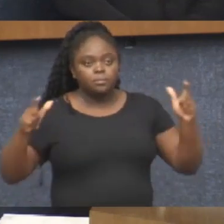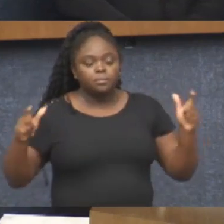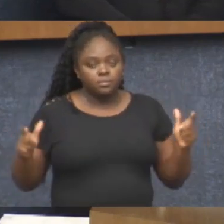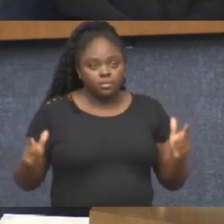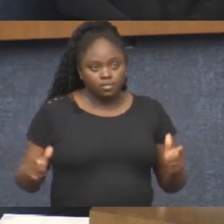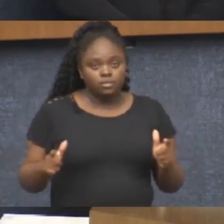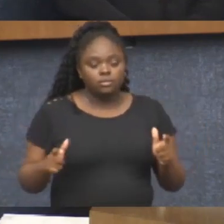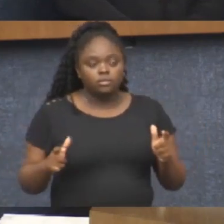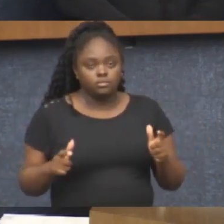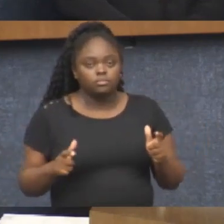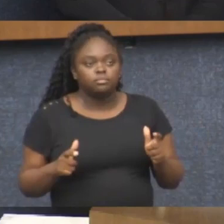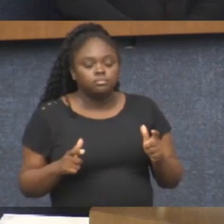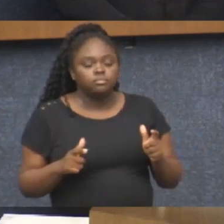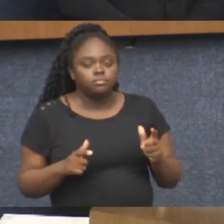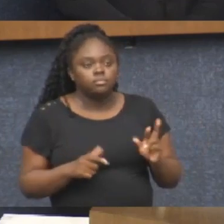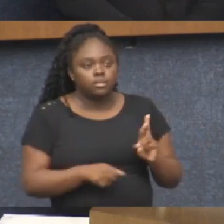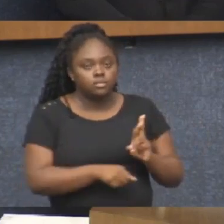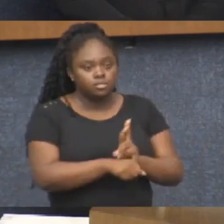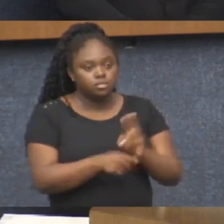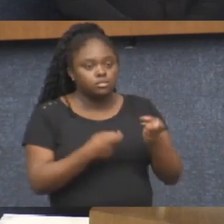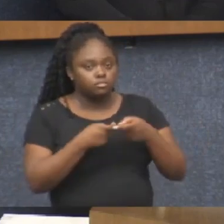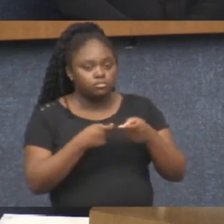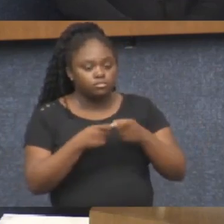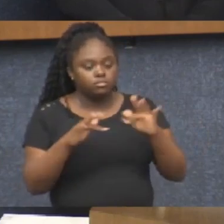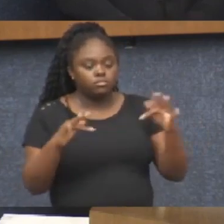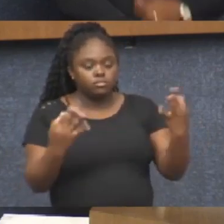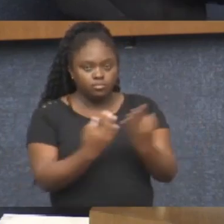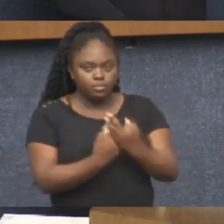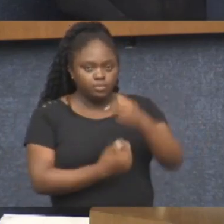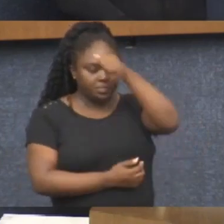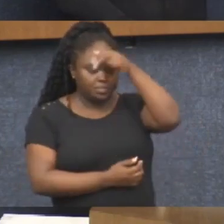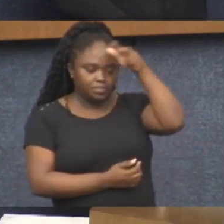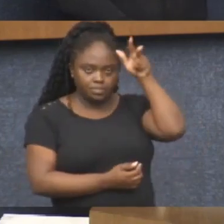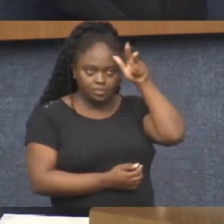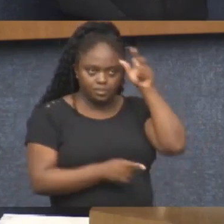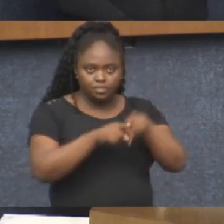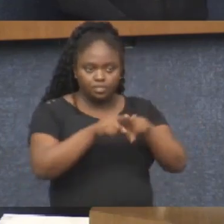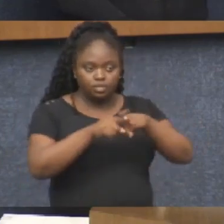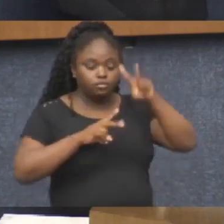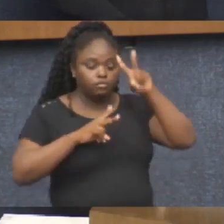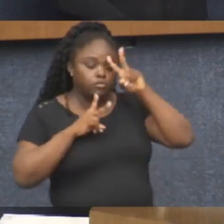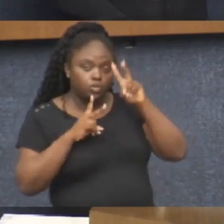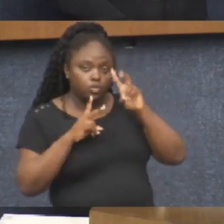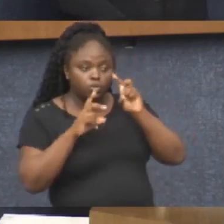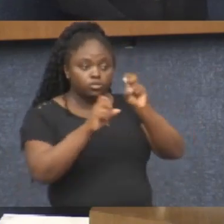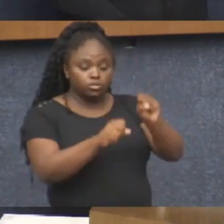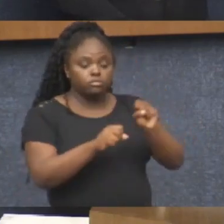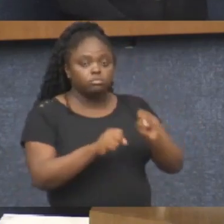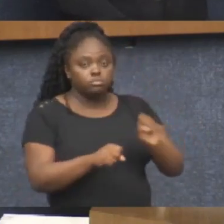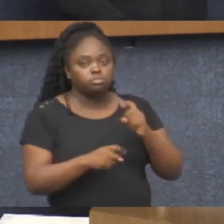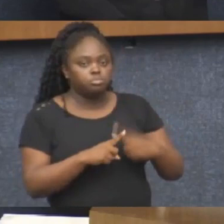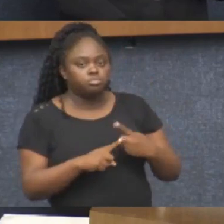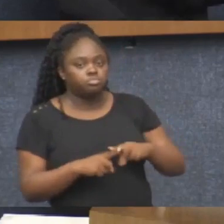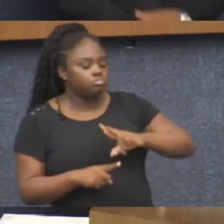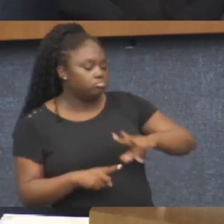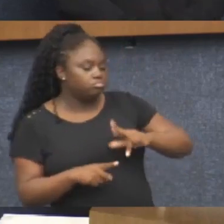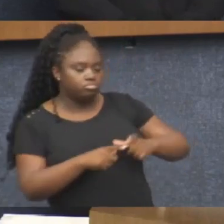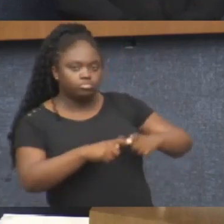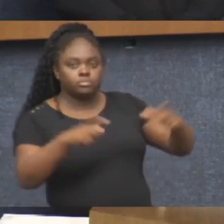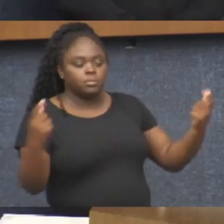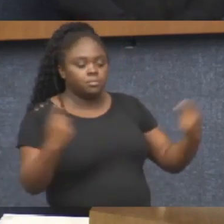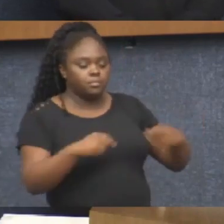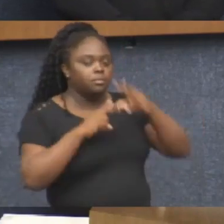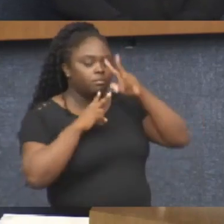a nossa residência de medicina de família e comunidade, a nossa prefeitura, fortalecê-la, porque não é só ampliar, ela precisa de estar